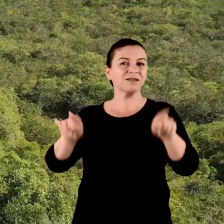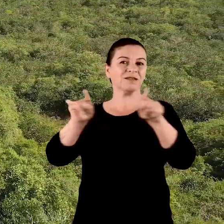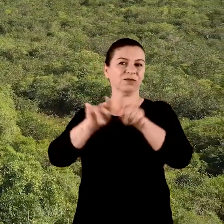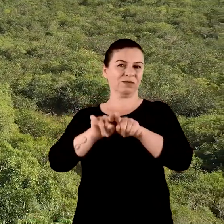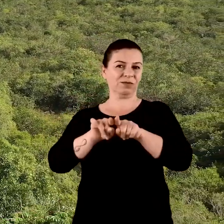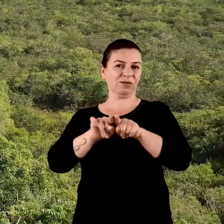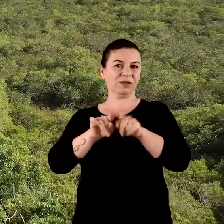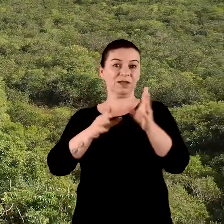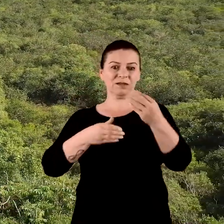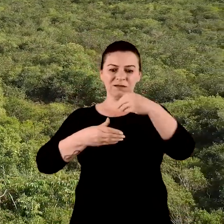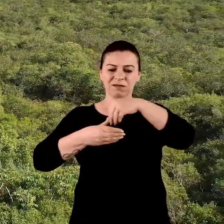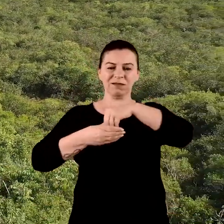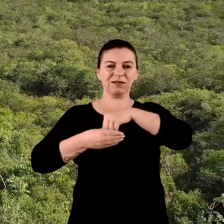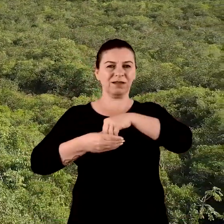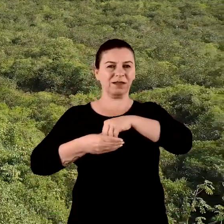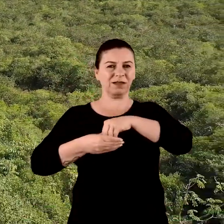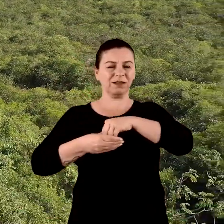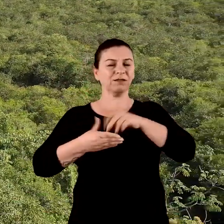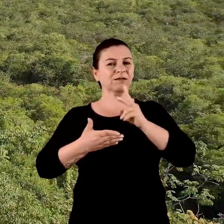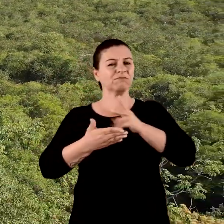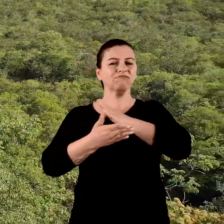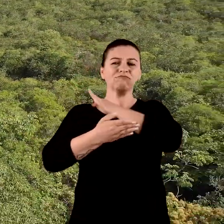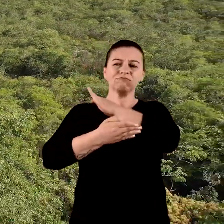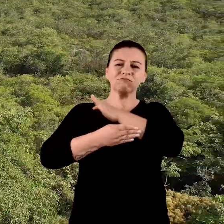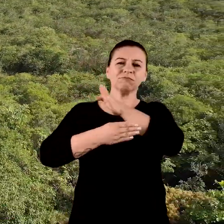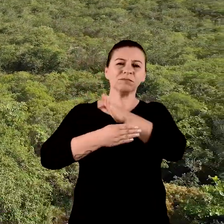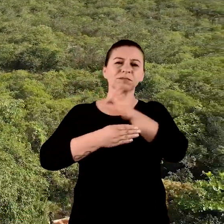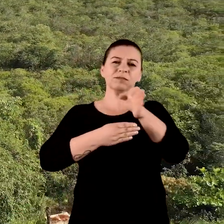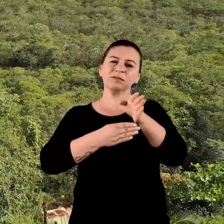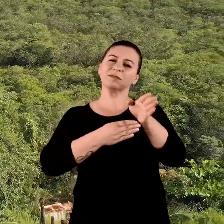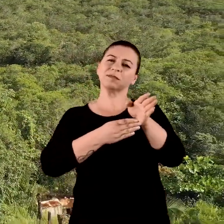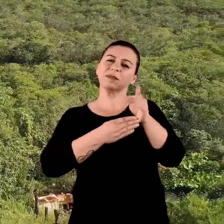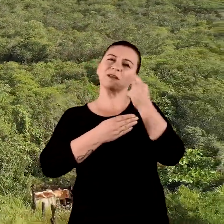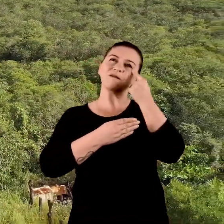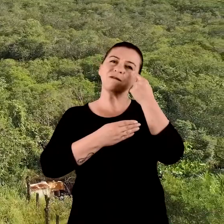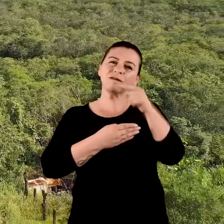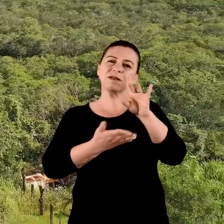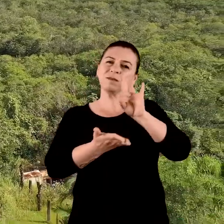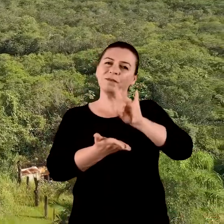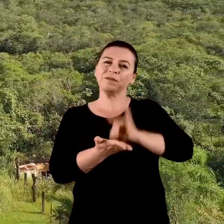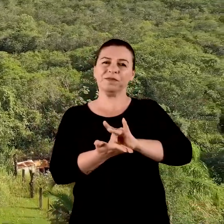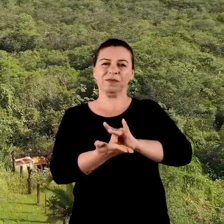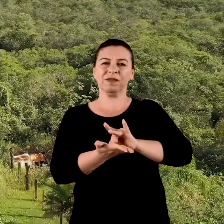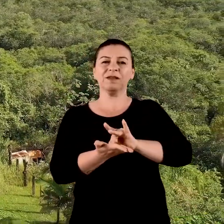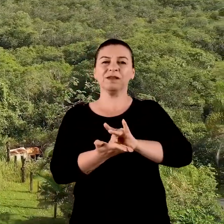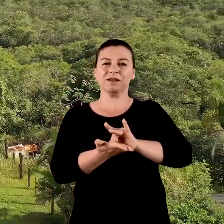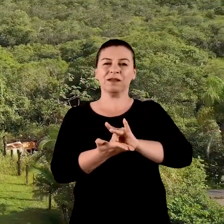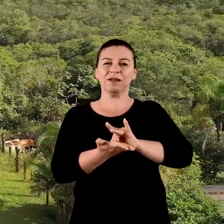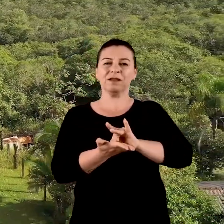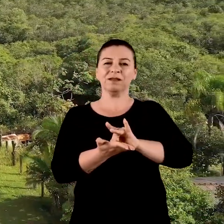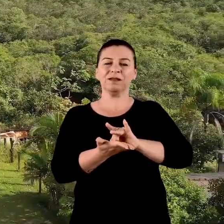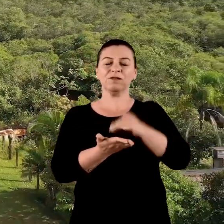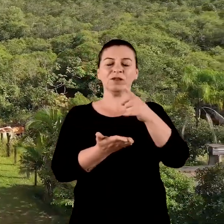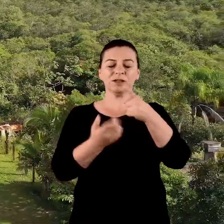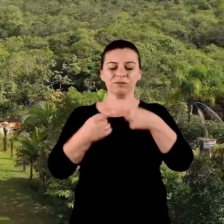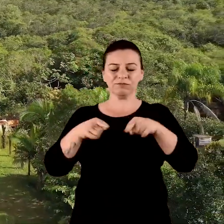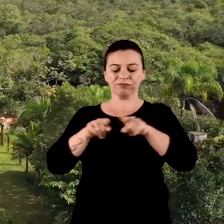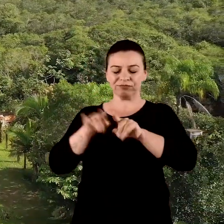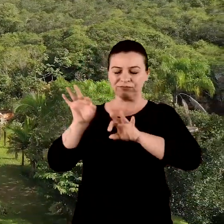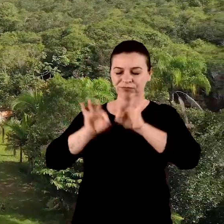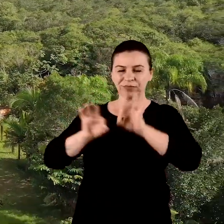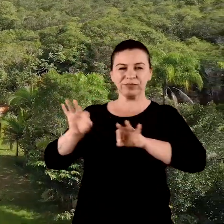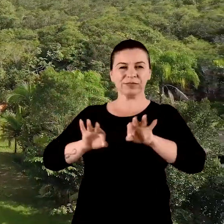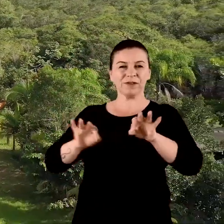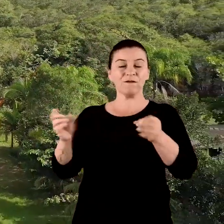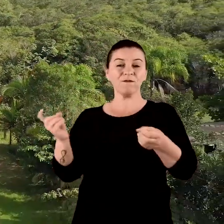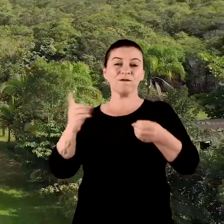Reconstruir, refazer, restaurar internamente. Cada vez que você vai lá e você olha aquela realidade, você